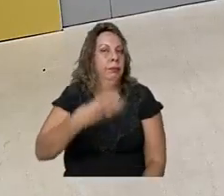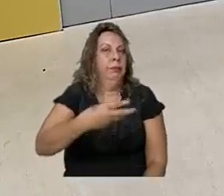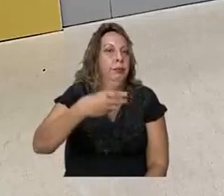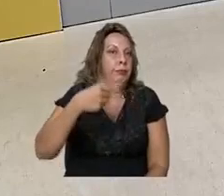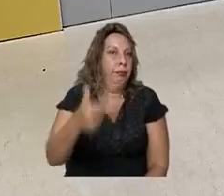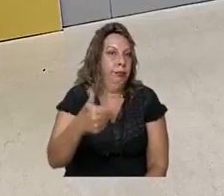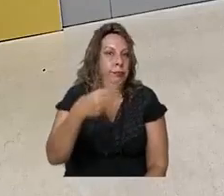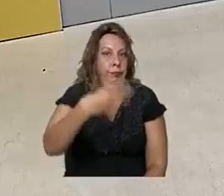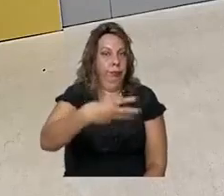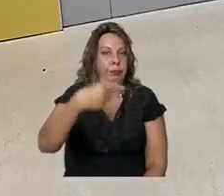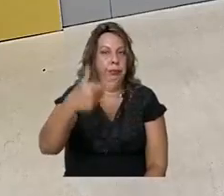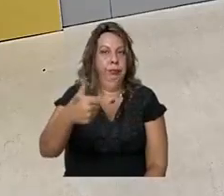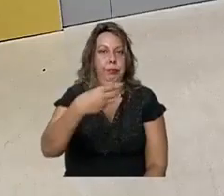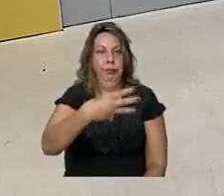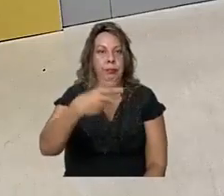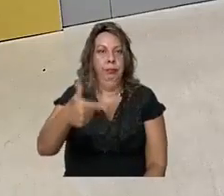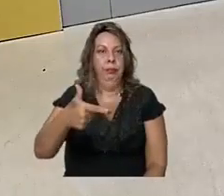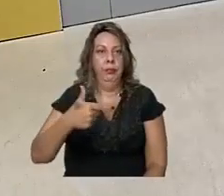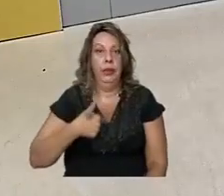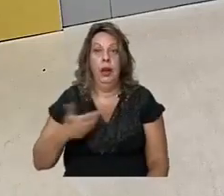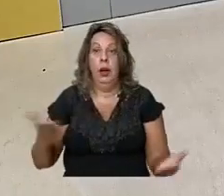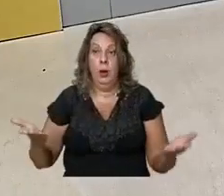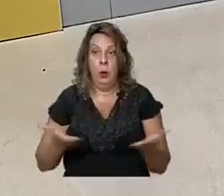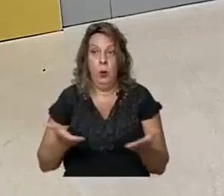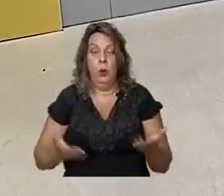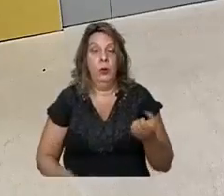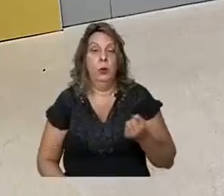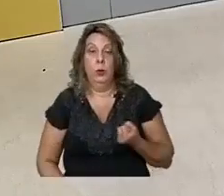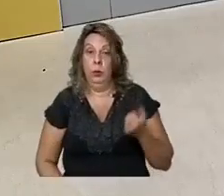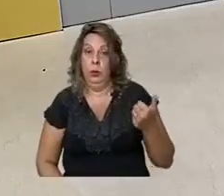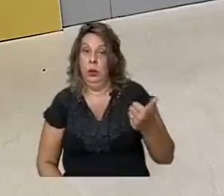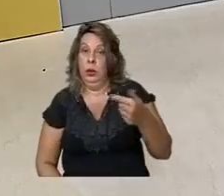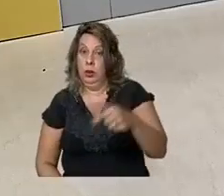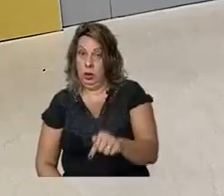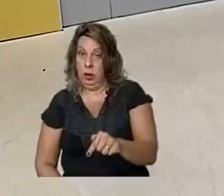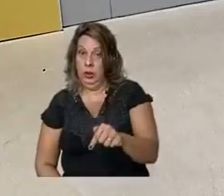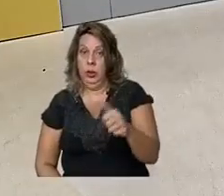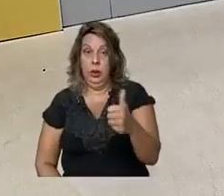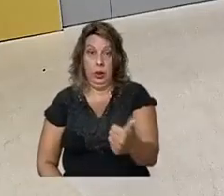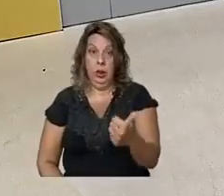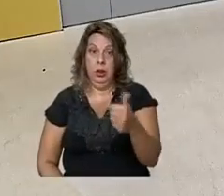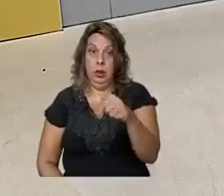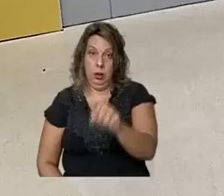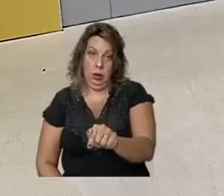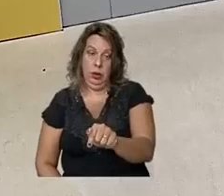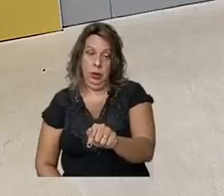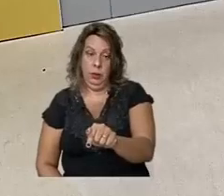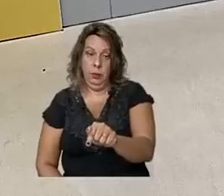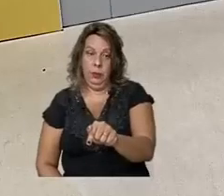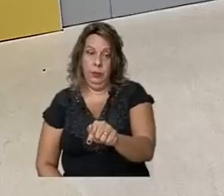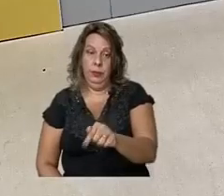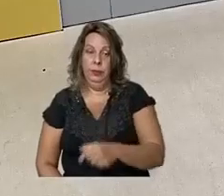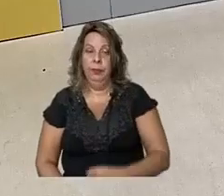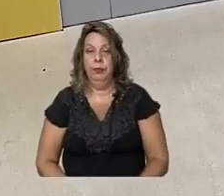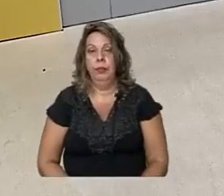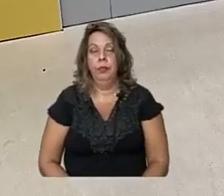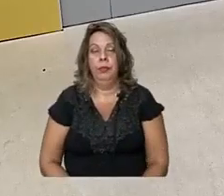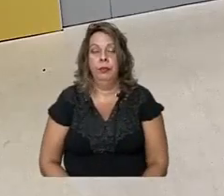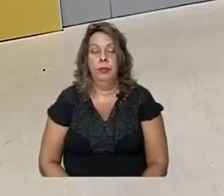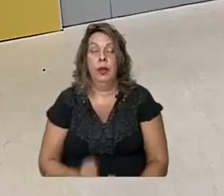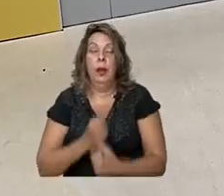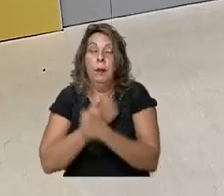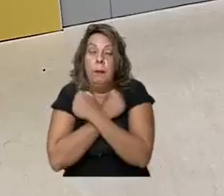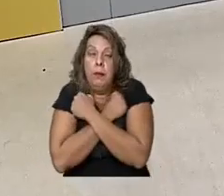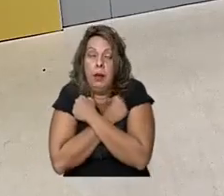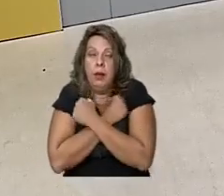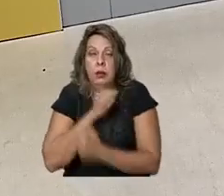saiu. Tem bolinha pra você marcar agora, é a bolinha de número 17, 17. Abração pra Aline